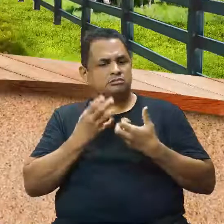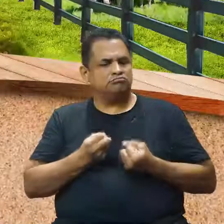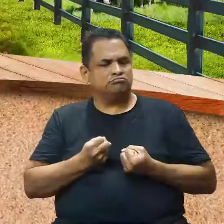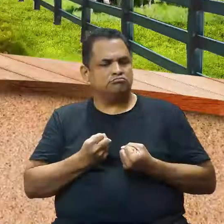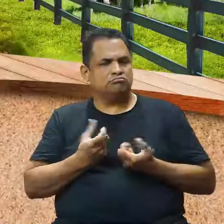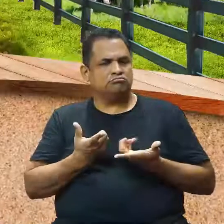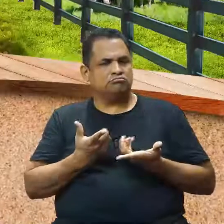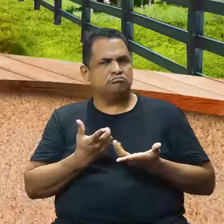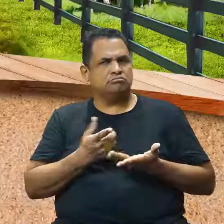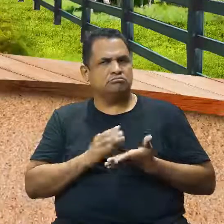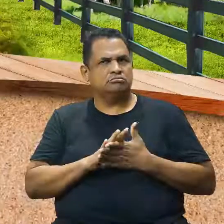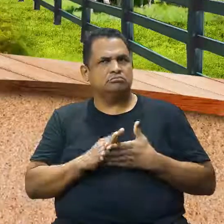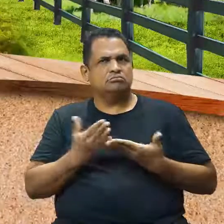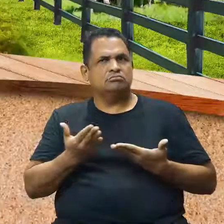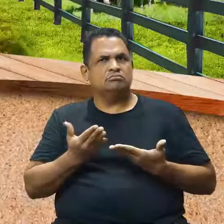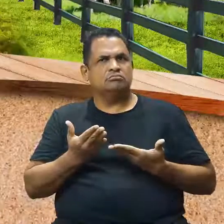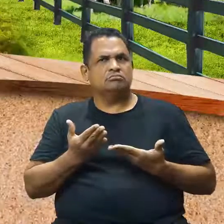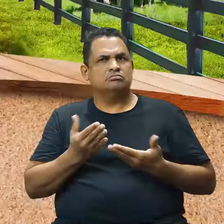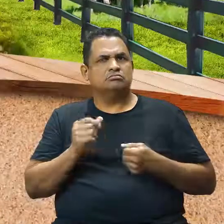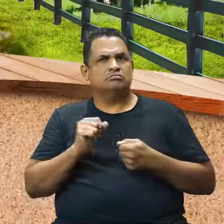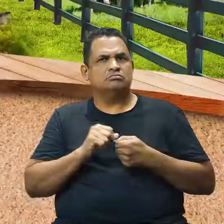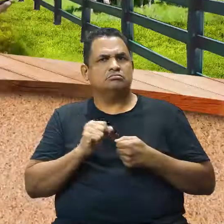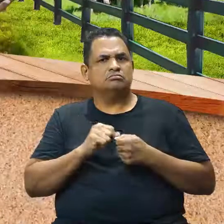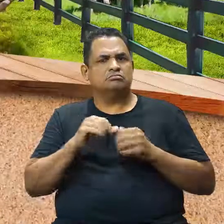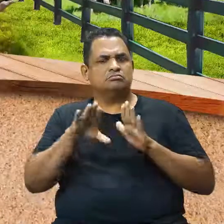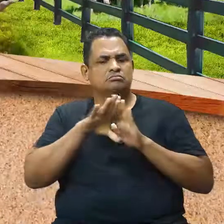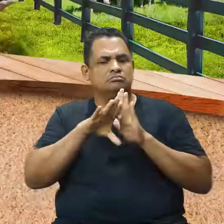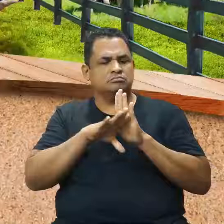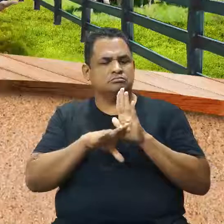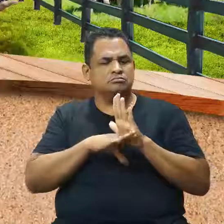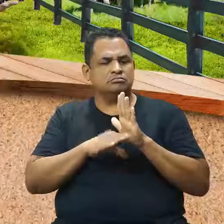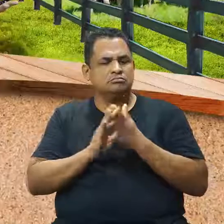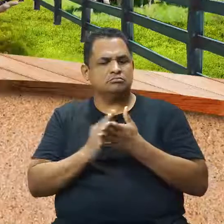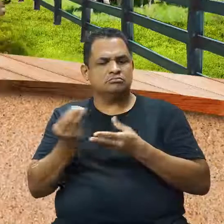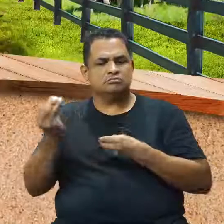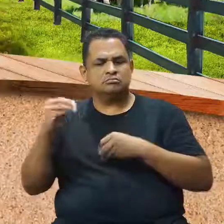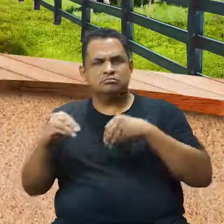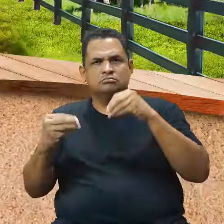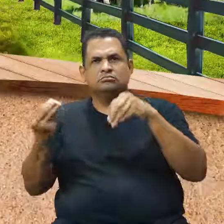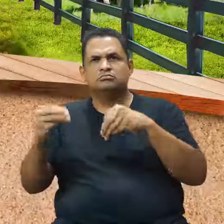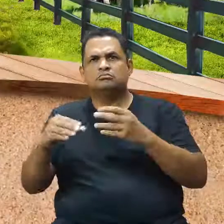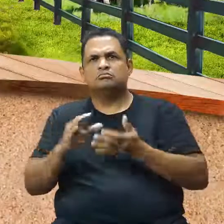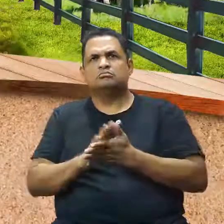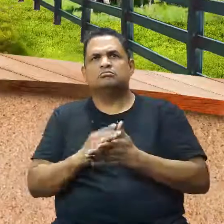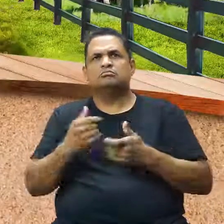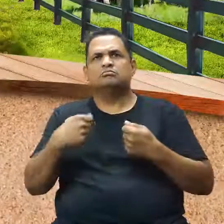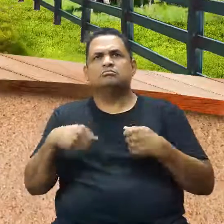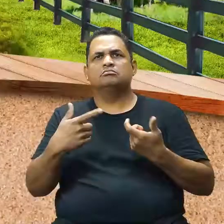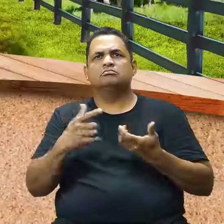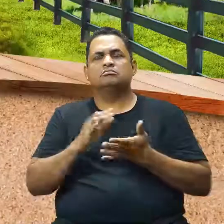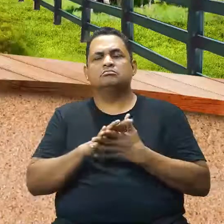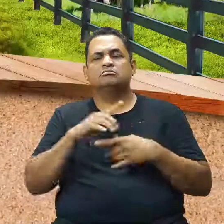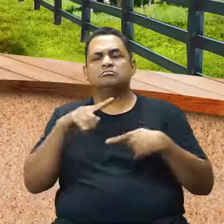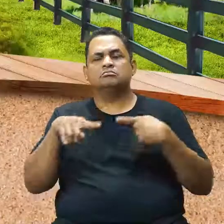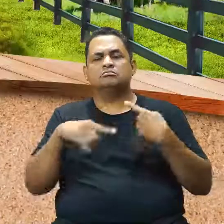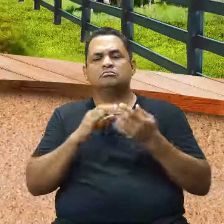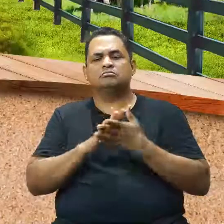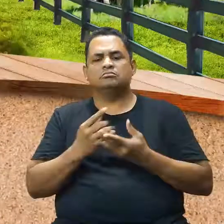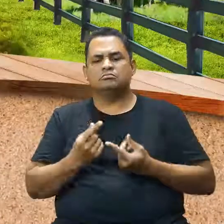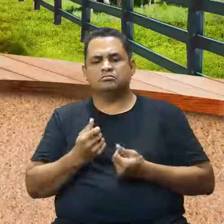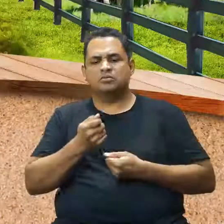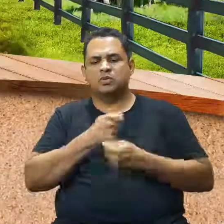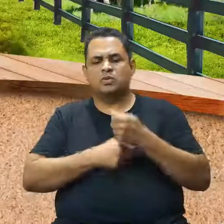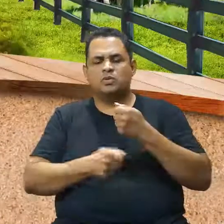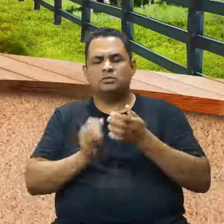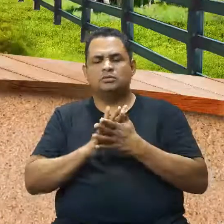Só que se a gente realizar um levantamento de cultivares, tem que ver o interesse econômico também.